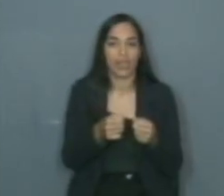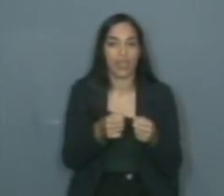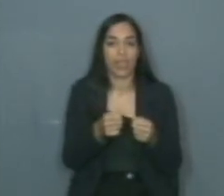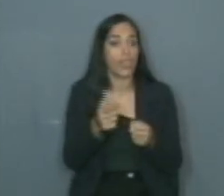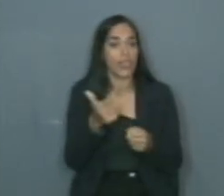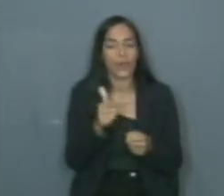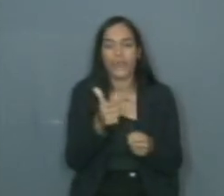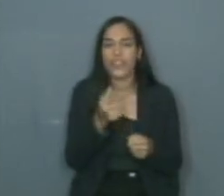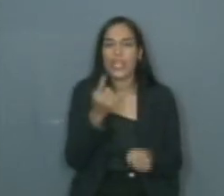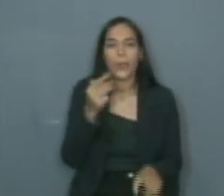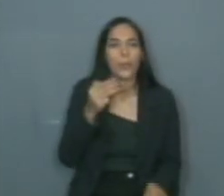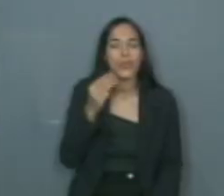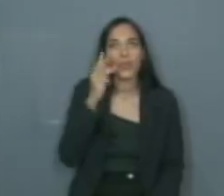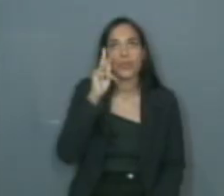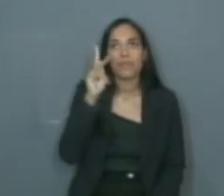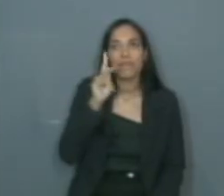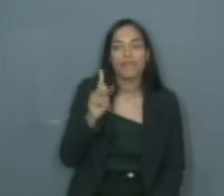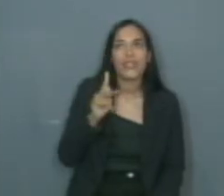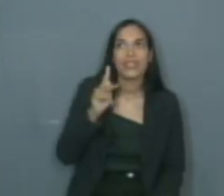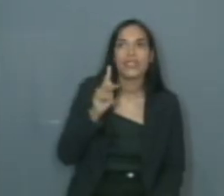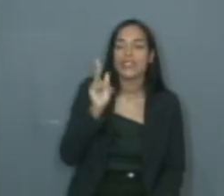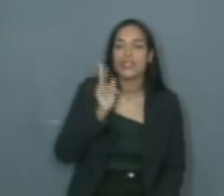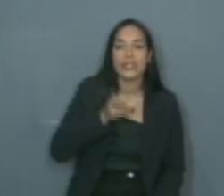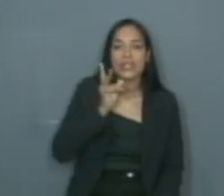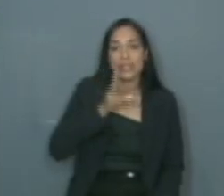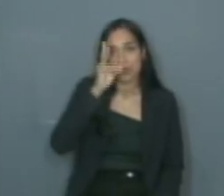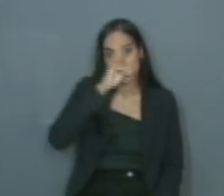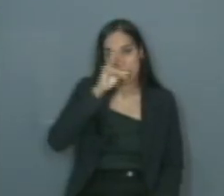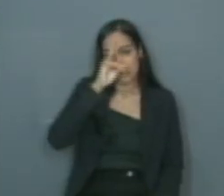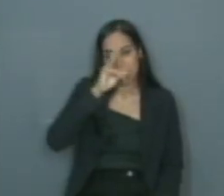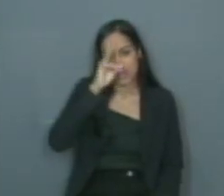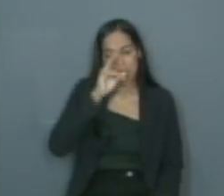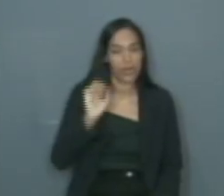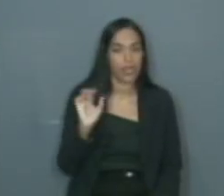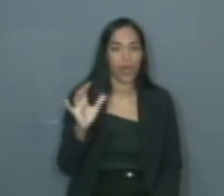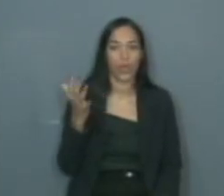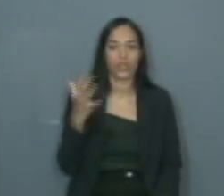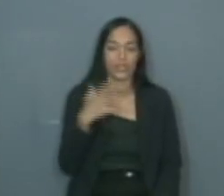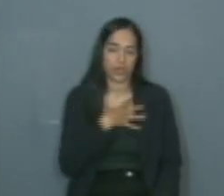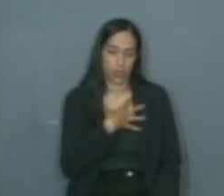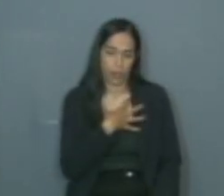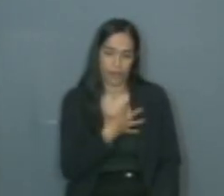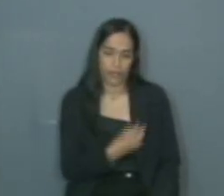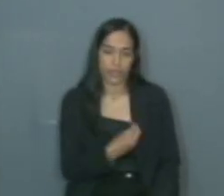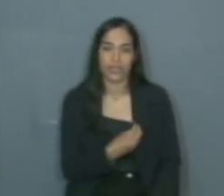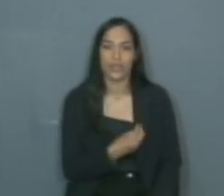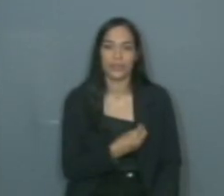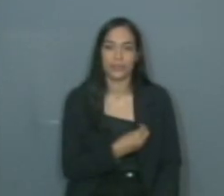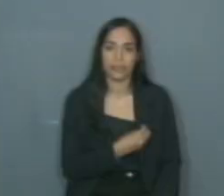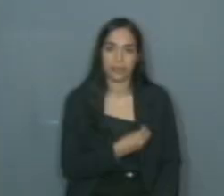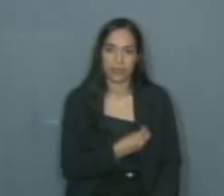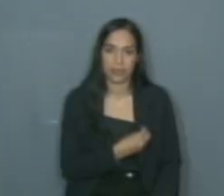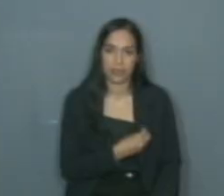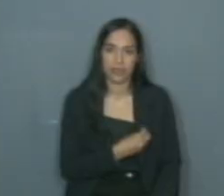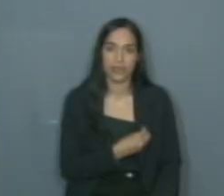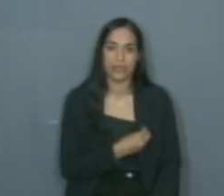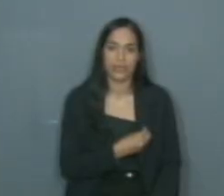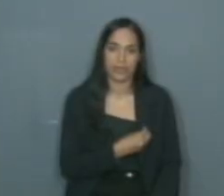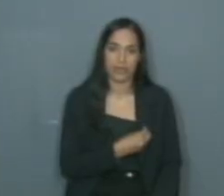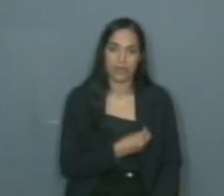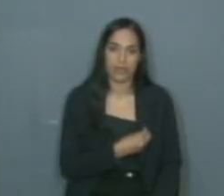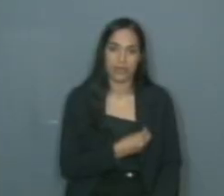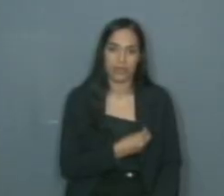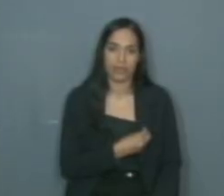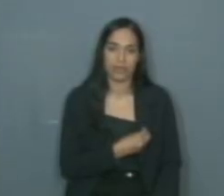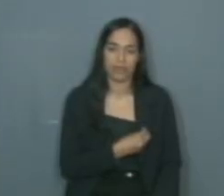um minuto de paz sem lembrar do que aconteceu com sua filha ou com seu filho. E não